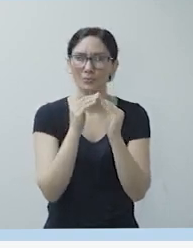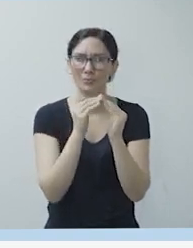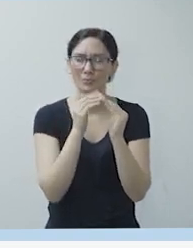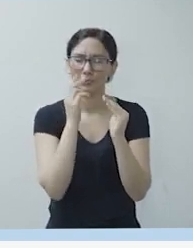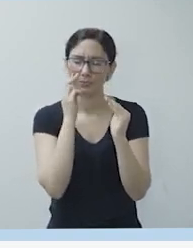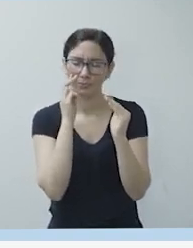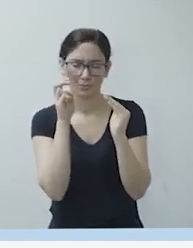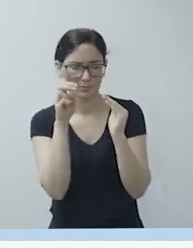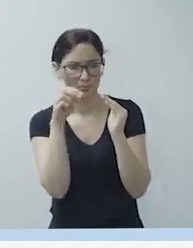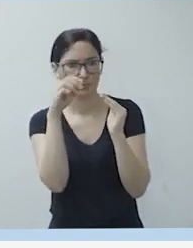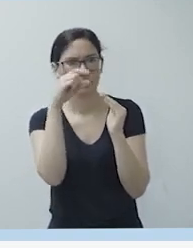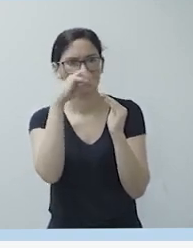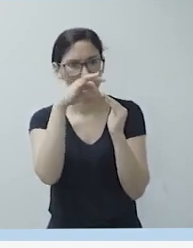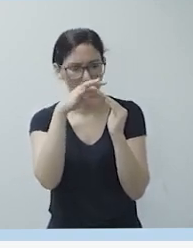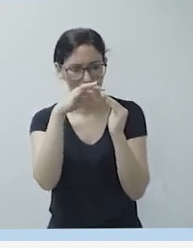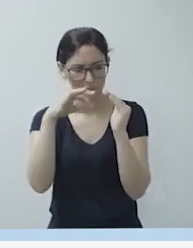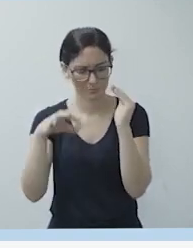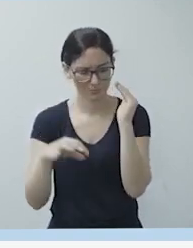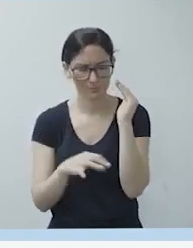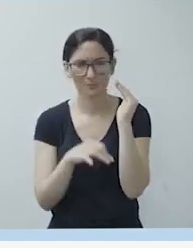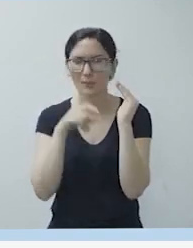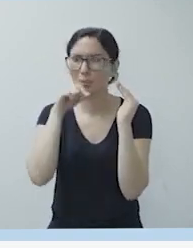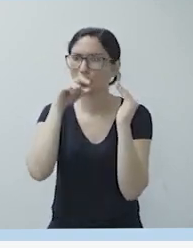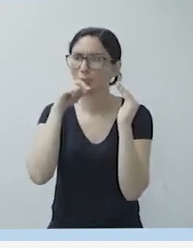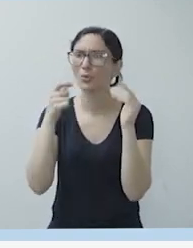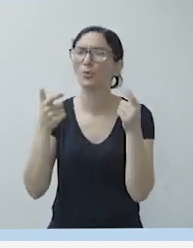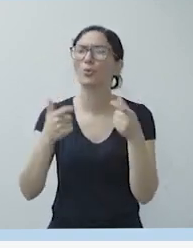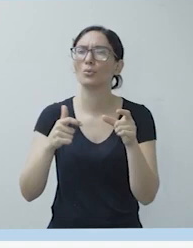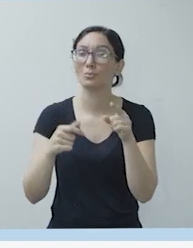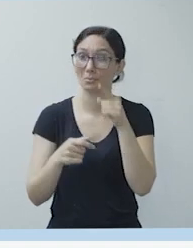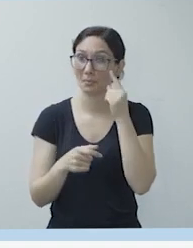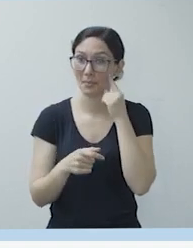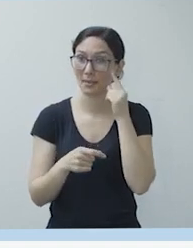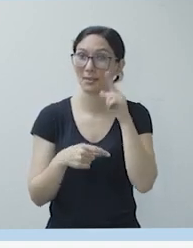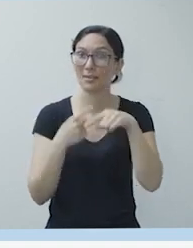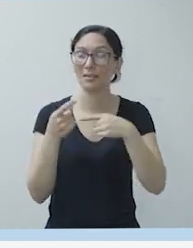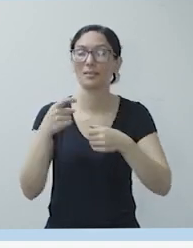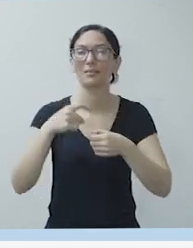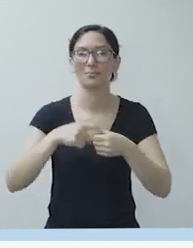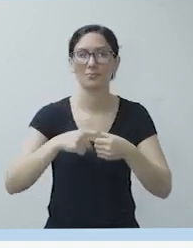Da casinha. Vou deixar vocês pensarem e eu já volto.